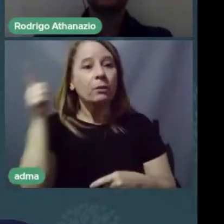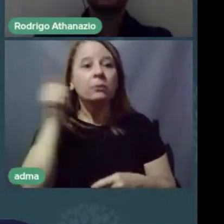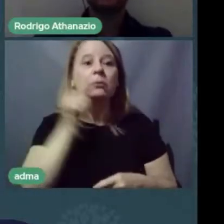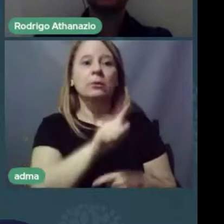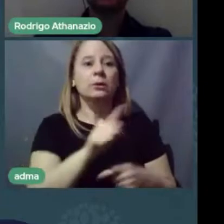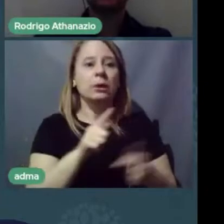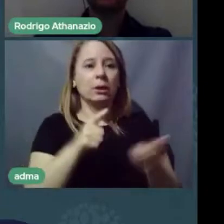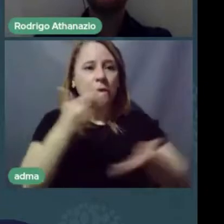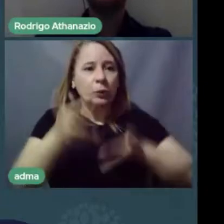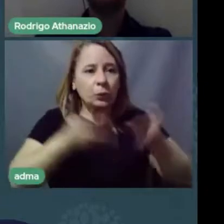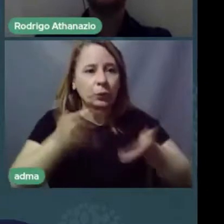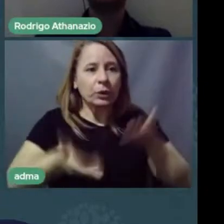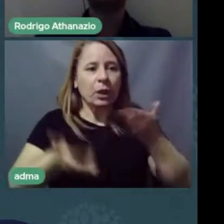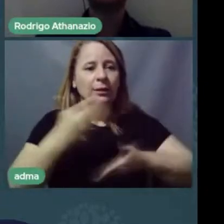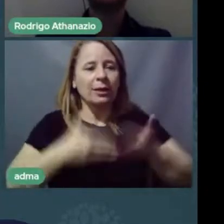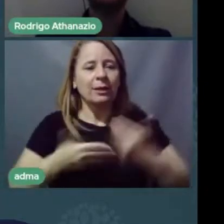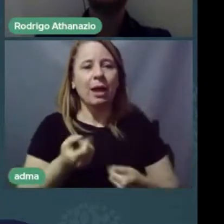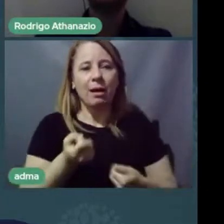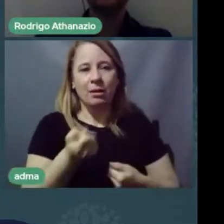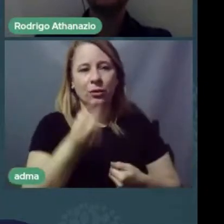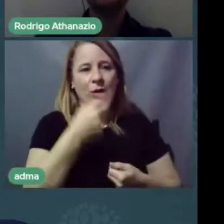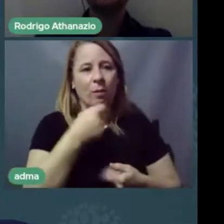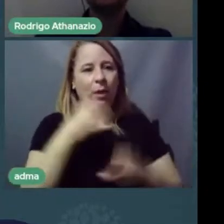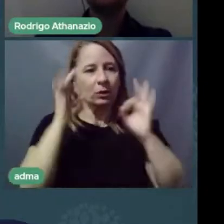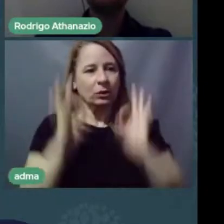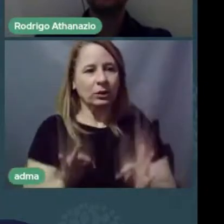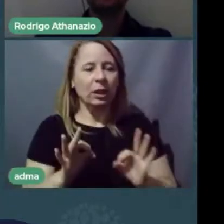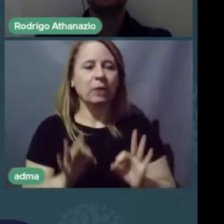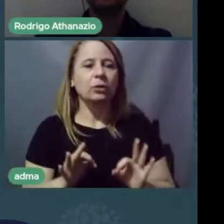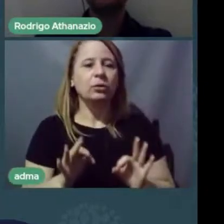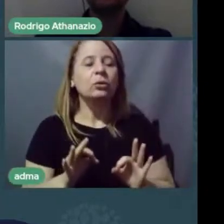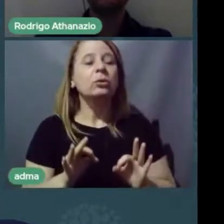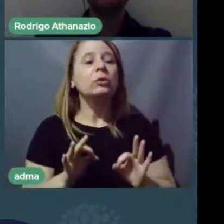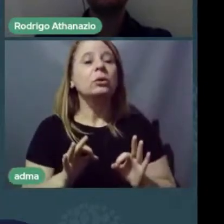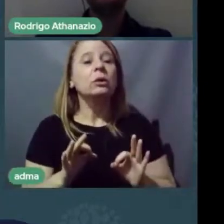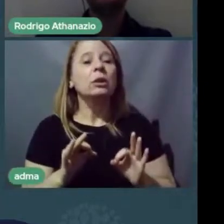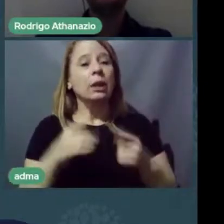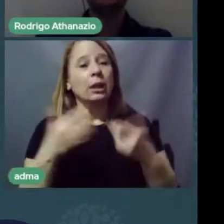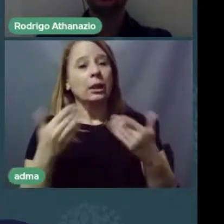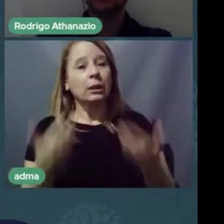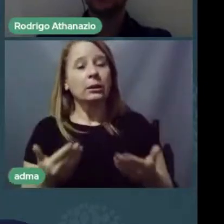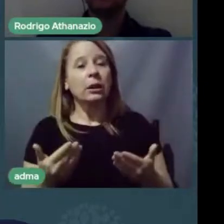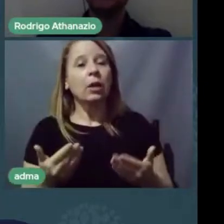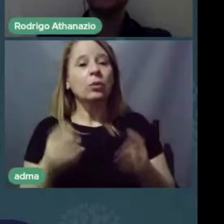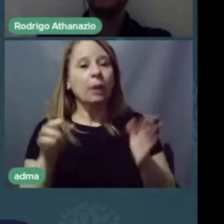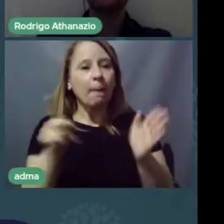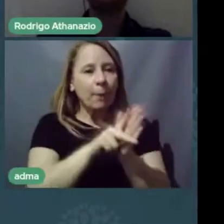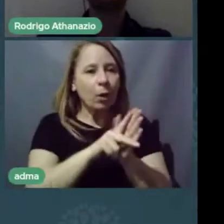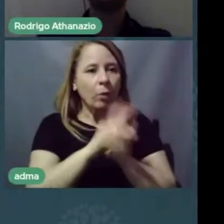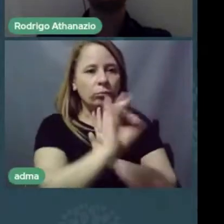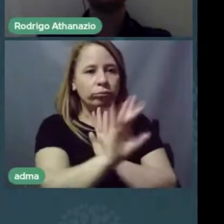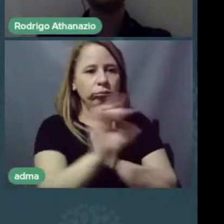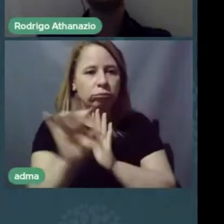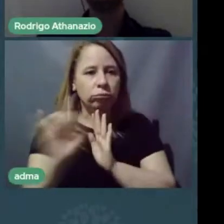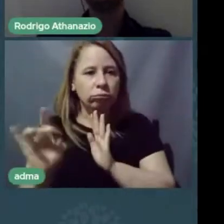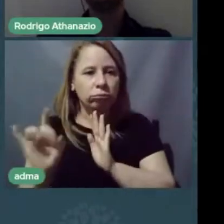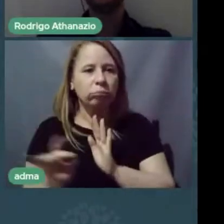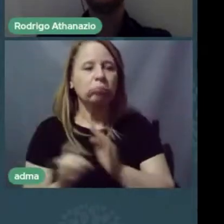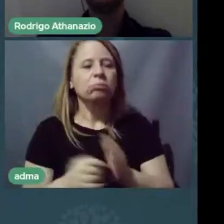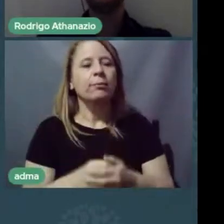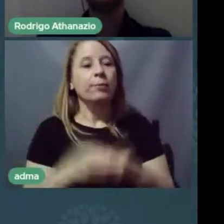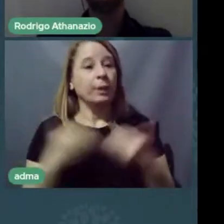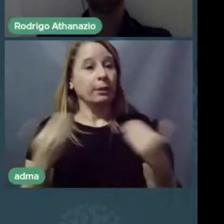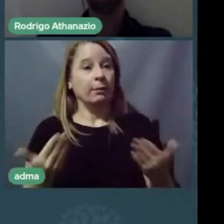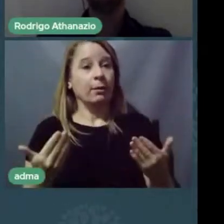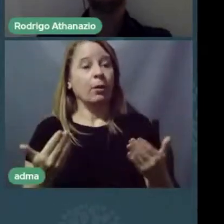algumas drogas específicas que são os imunobiológicos, vias independentes aqui específicas de cada uma delas. Que a gente